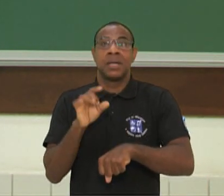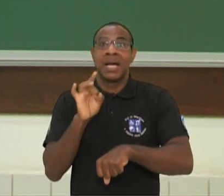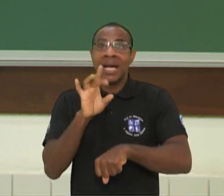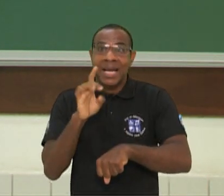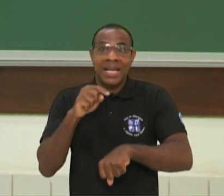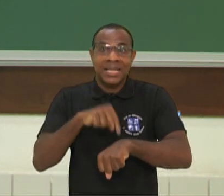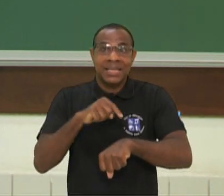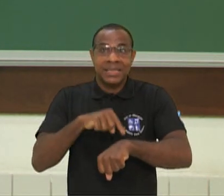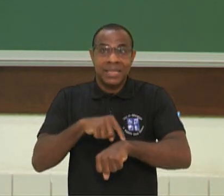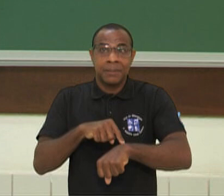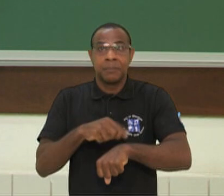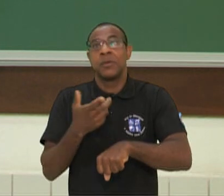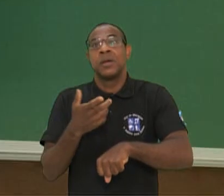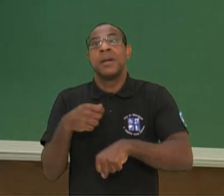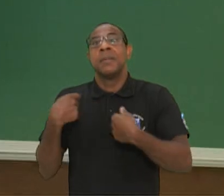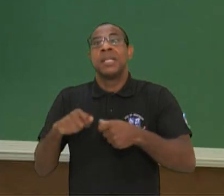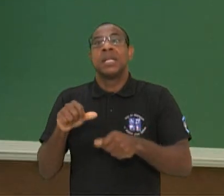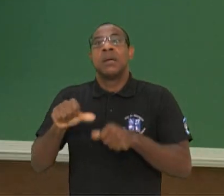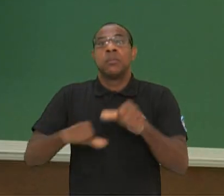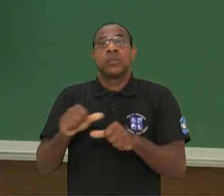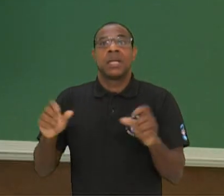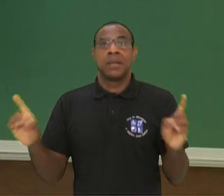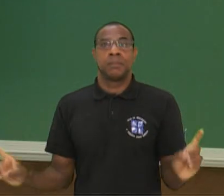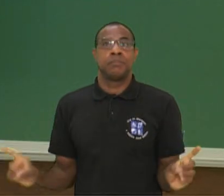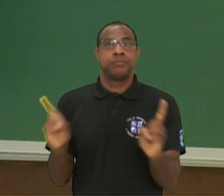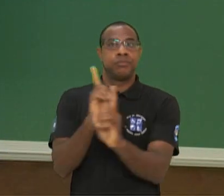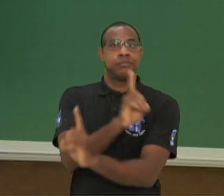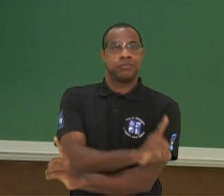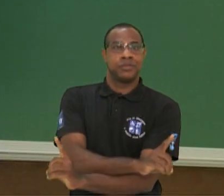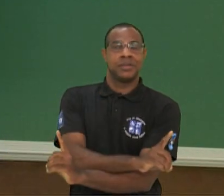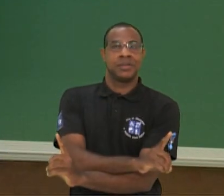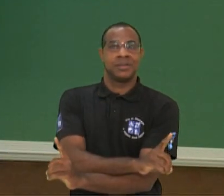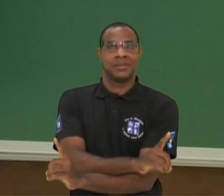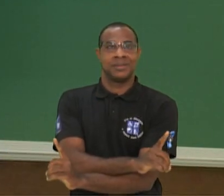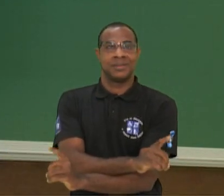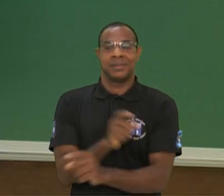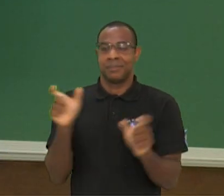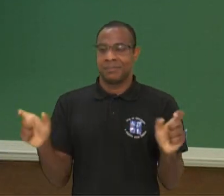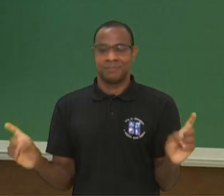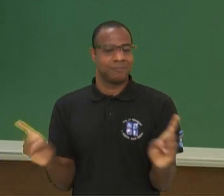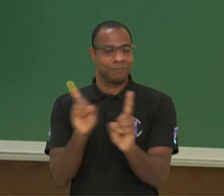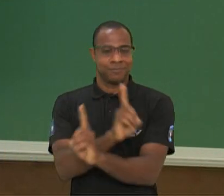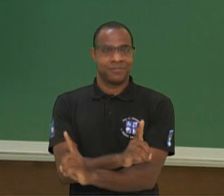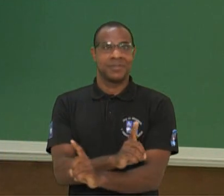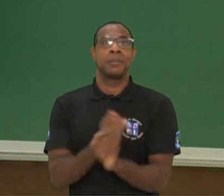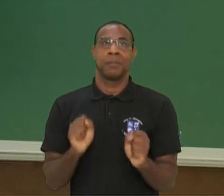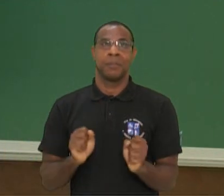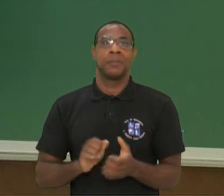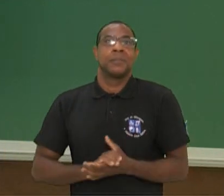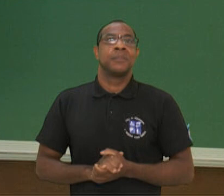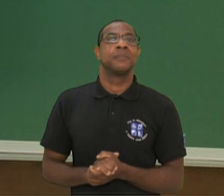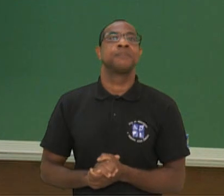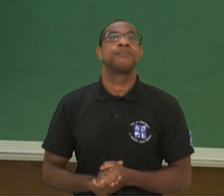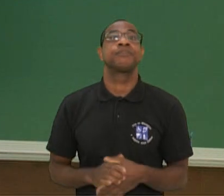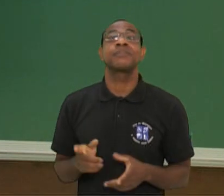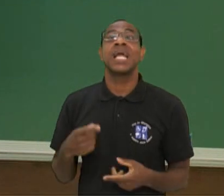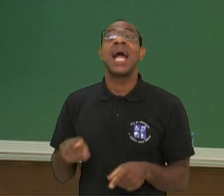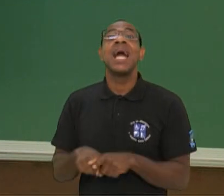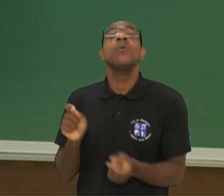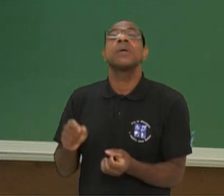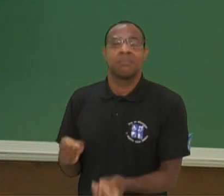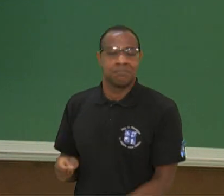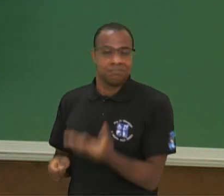de desempate, eles precisam trocar após o 5º ponto. Aqui a mesa, e aí falamos também sobre o